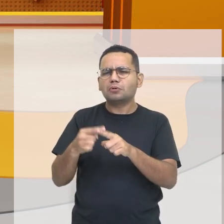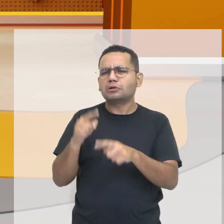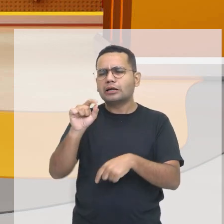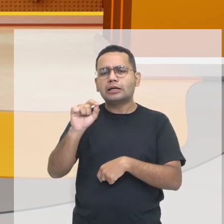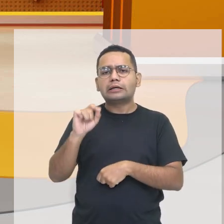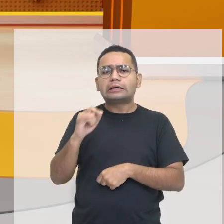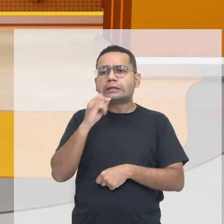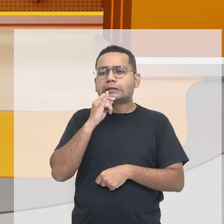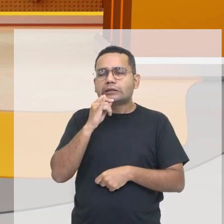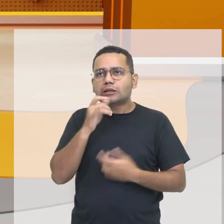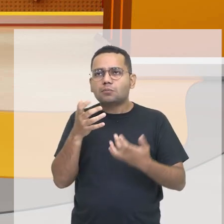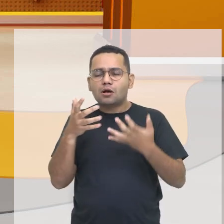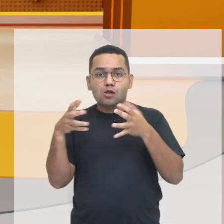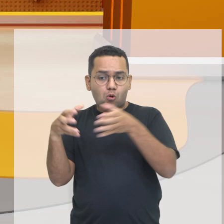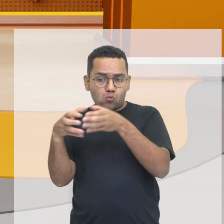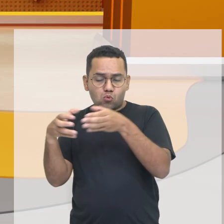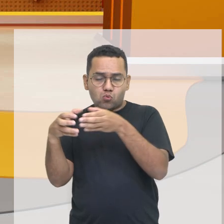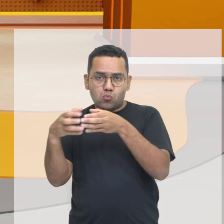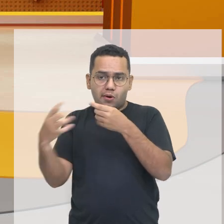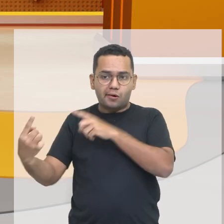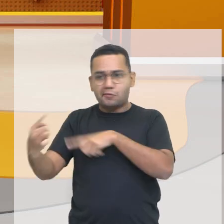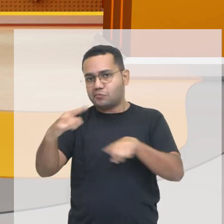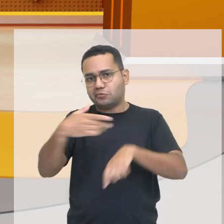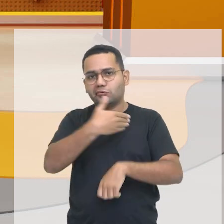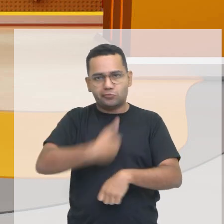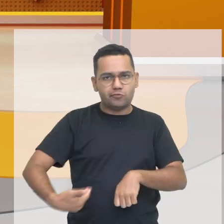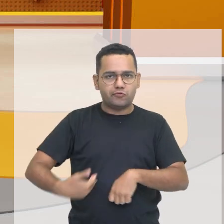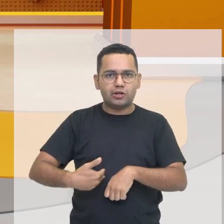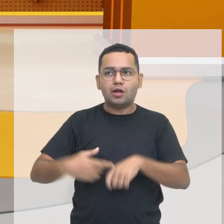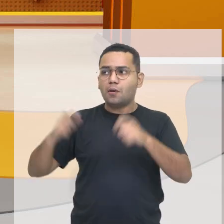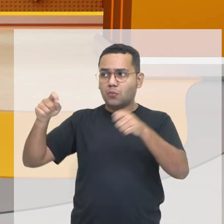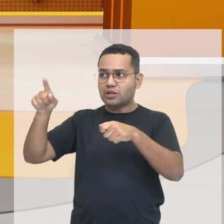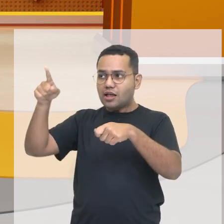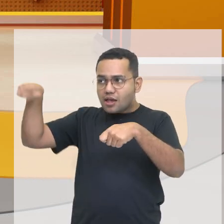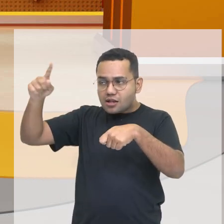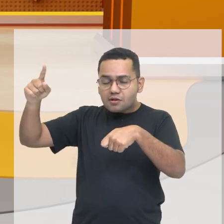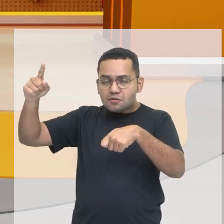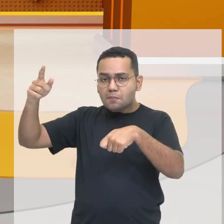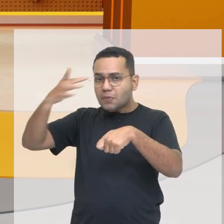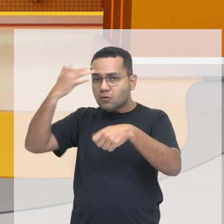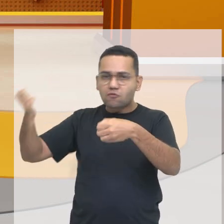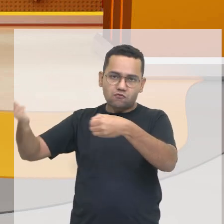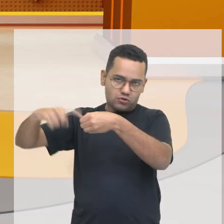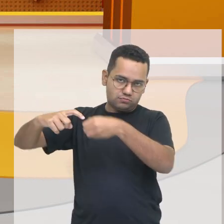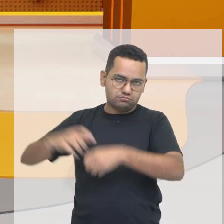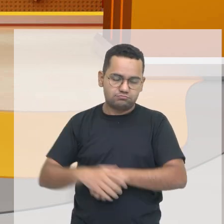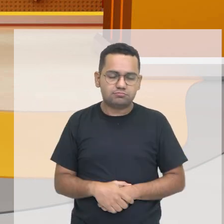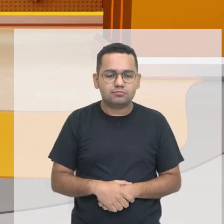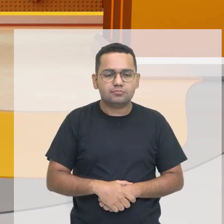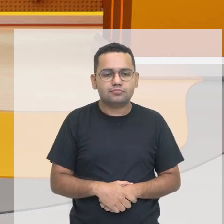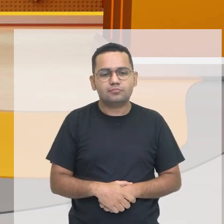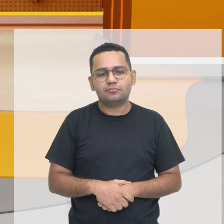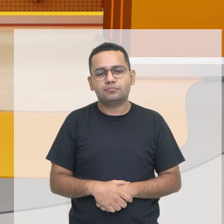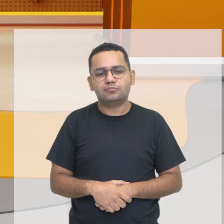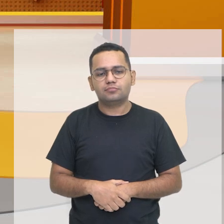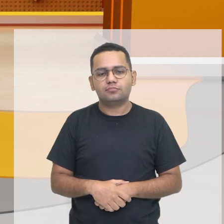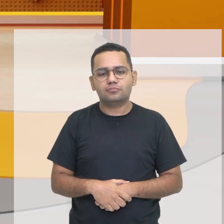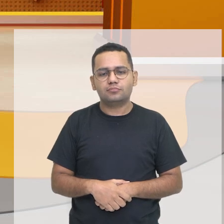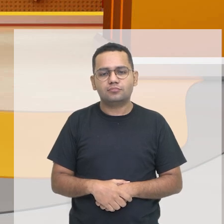ali questões que pudessem ser contra o governo, do regime civil-militar. E também início